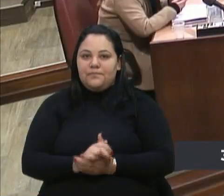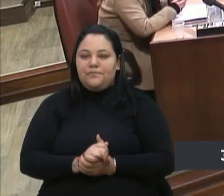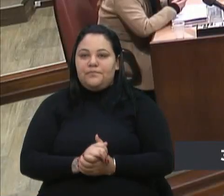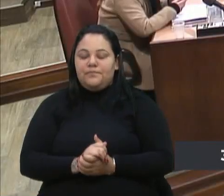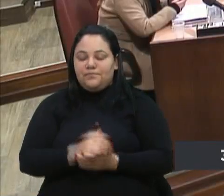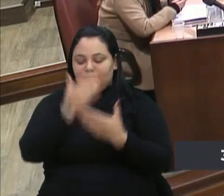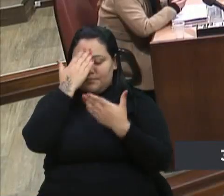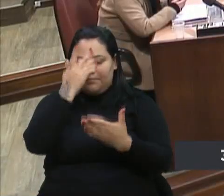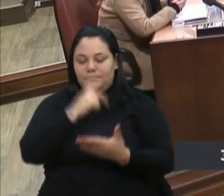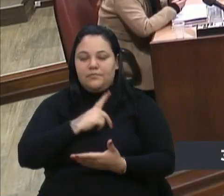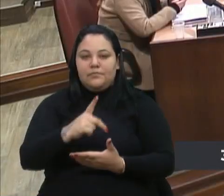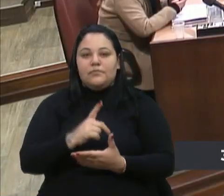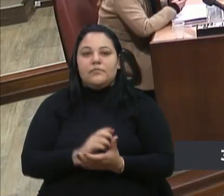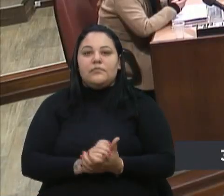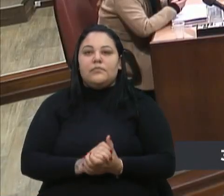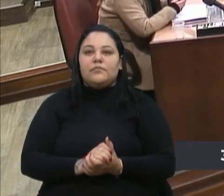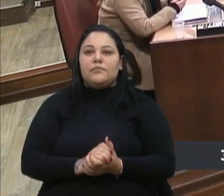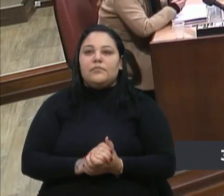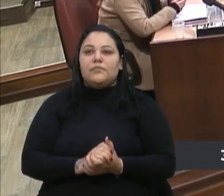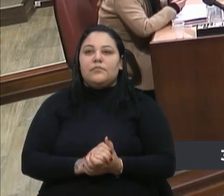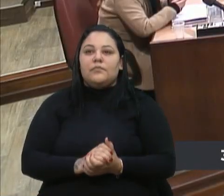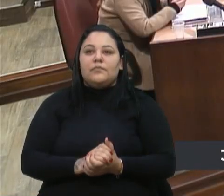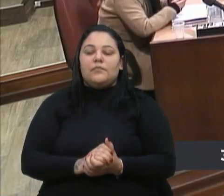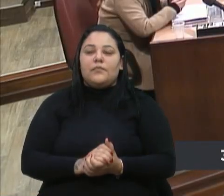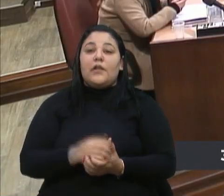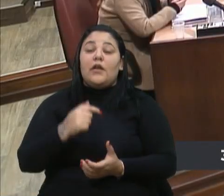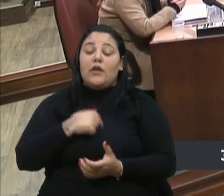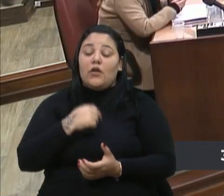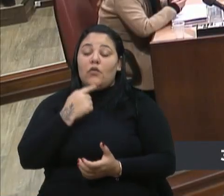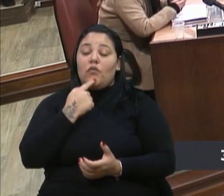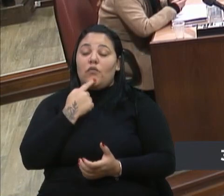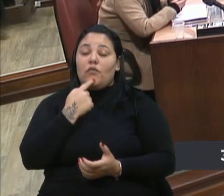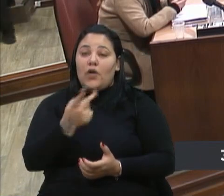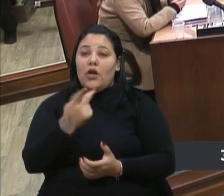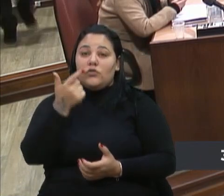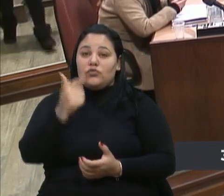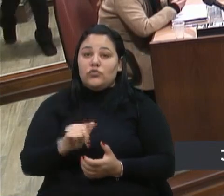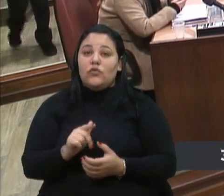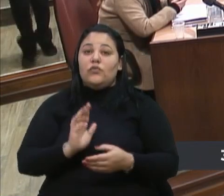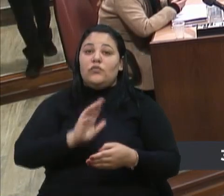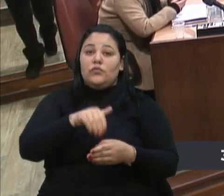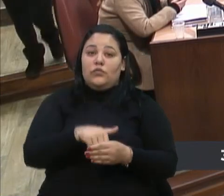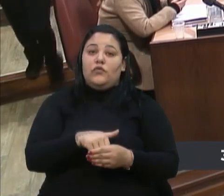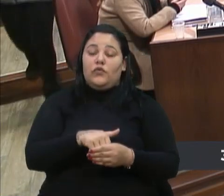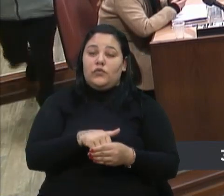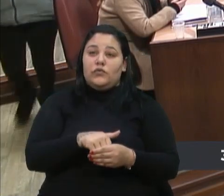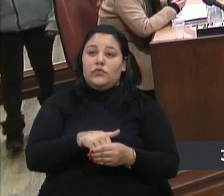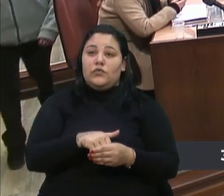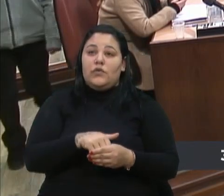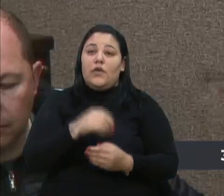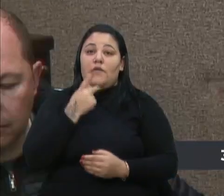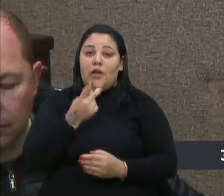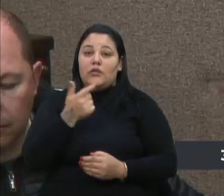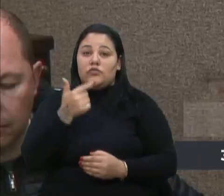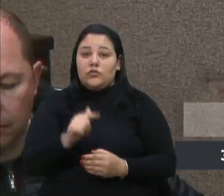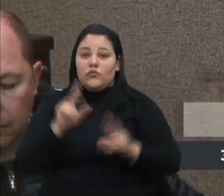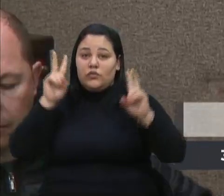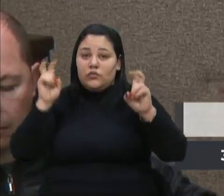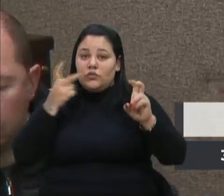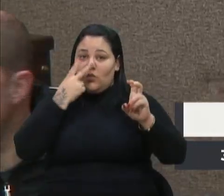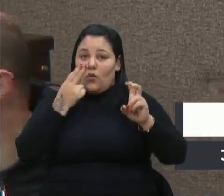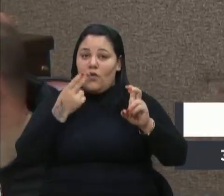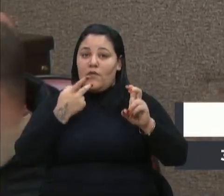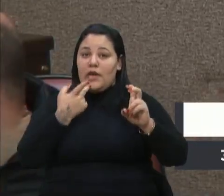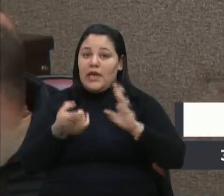Obrigado, senhor presidente. Eu volto aqui na minha declaração de voto a falar o mesmo assunto que eu falei